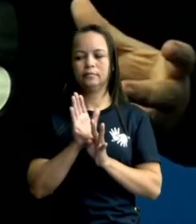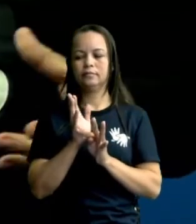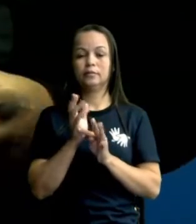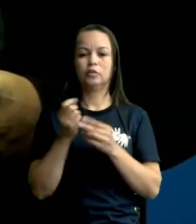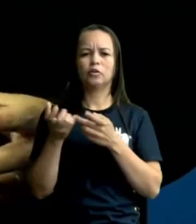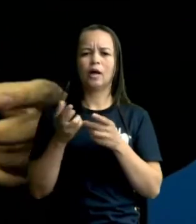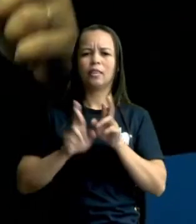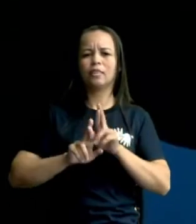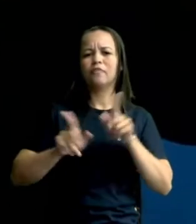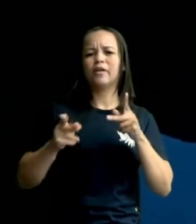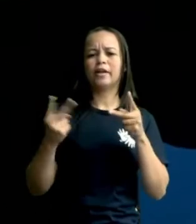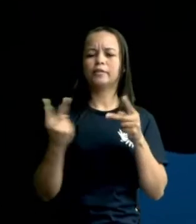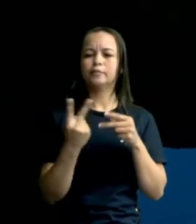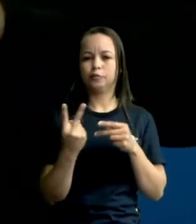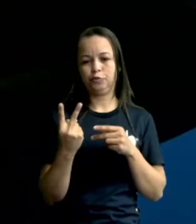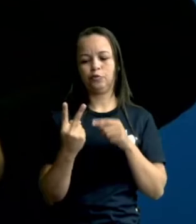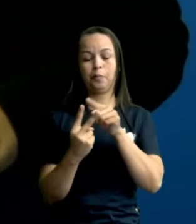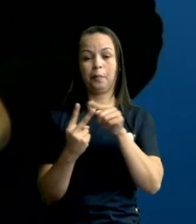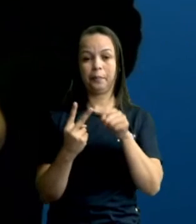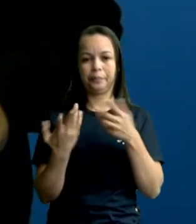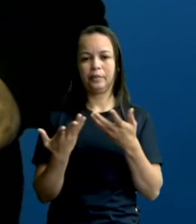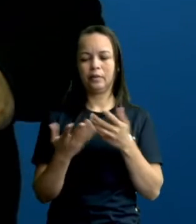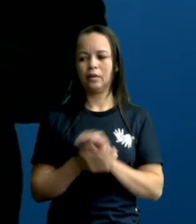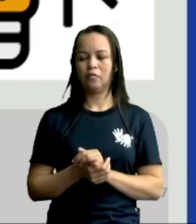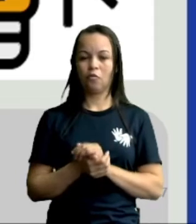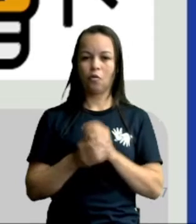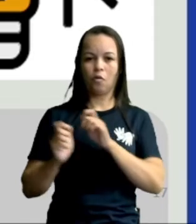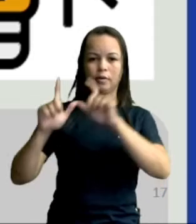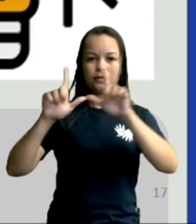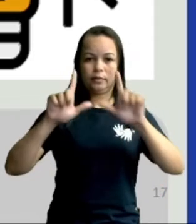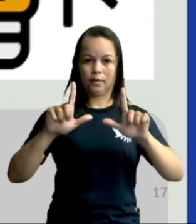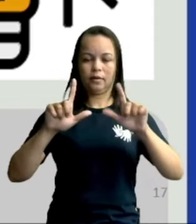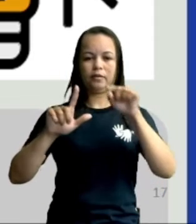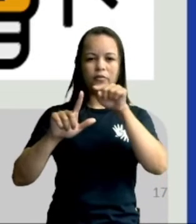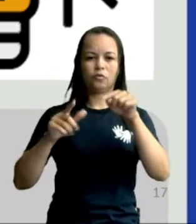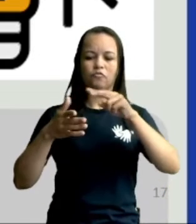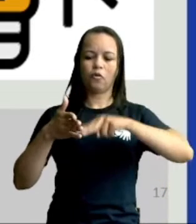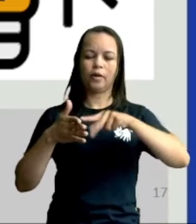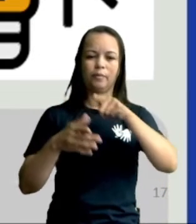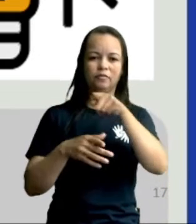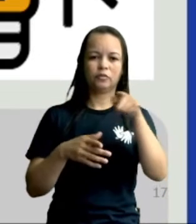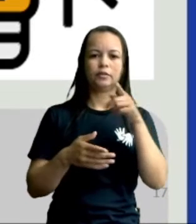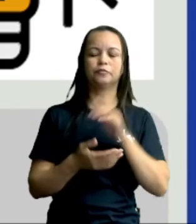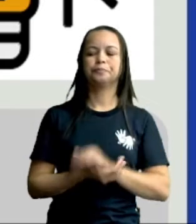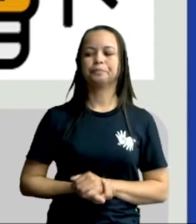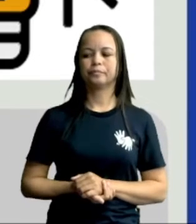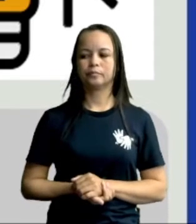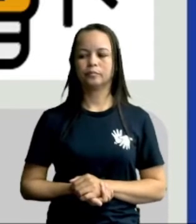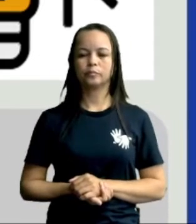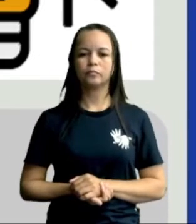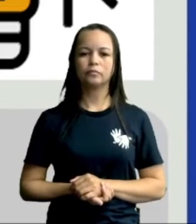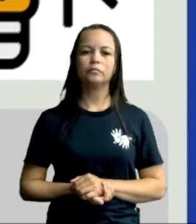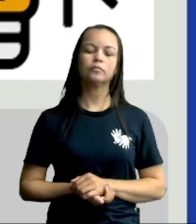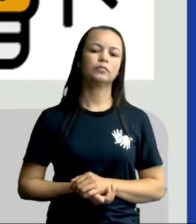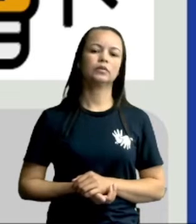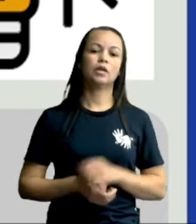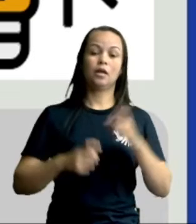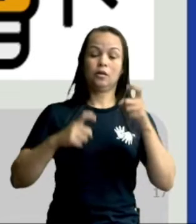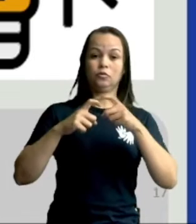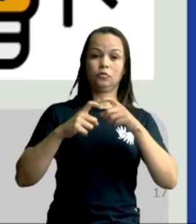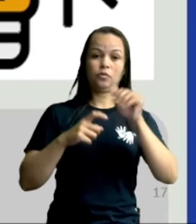quais são as diferenças dele. Você vai perceber muito. Vou colocar na tela o primeiro texto e vou ler rapidinho para vocês. Doutor